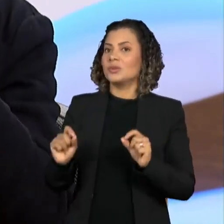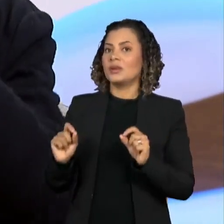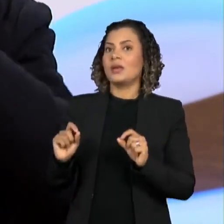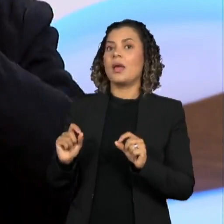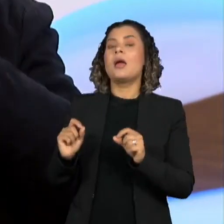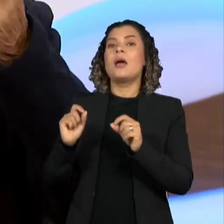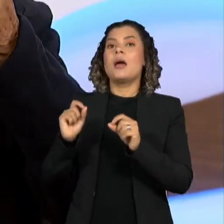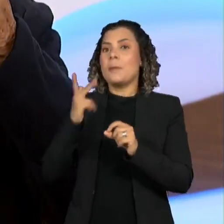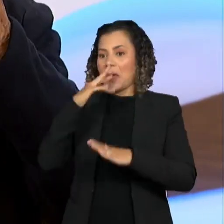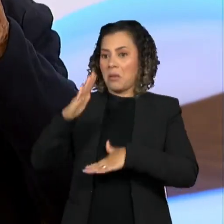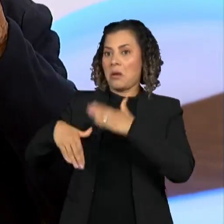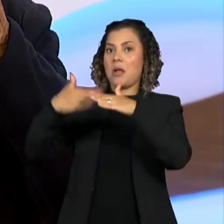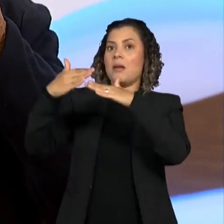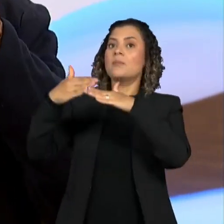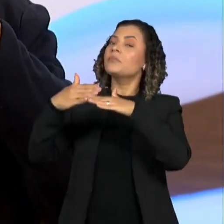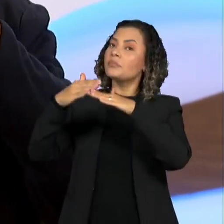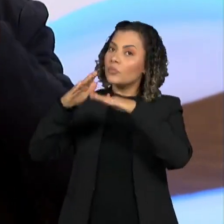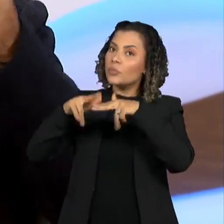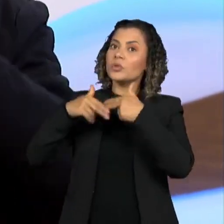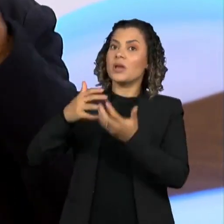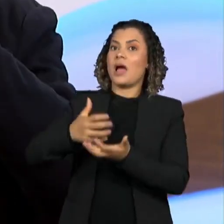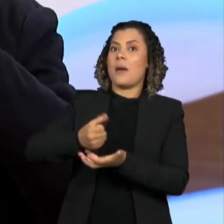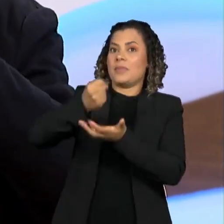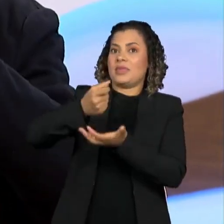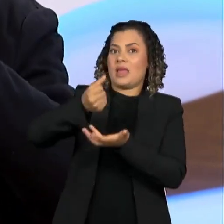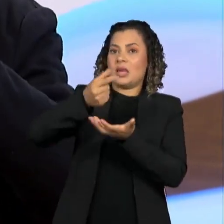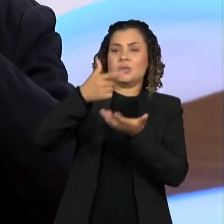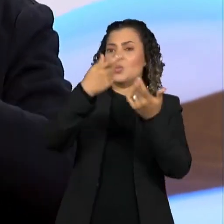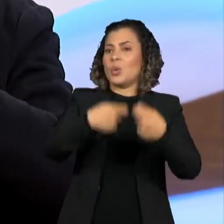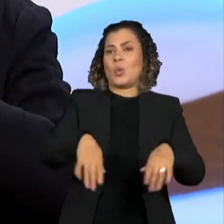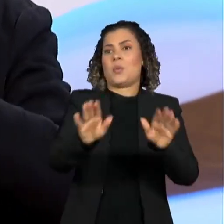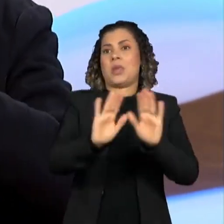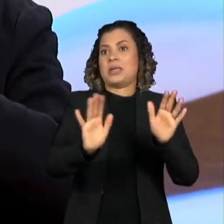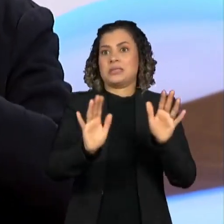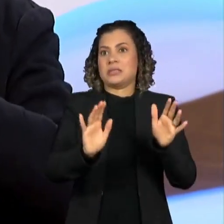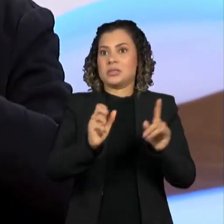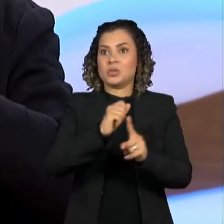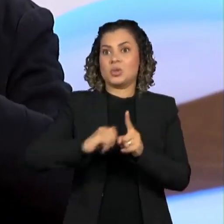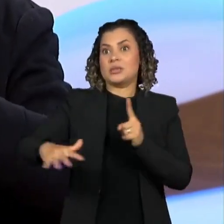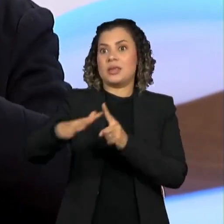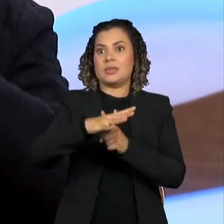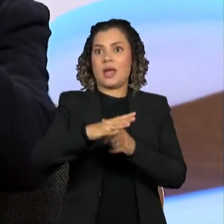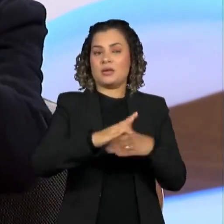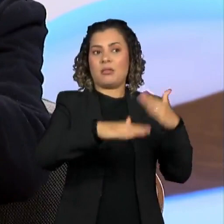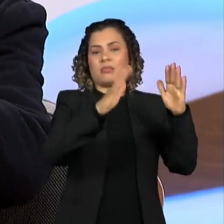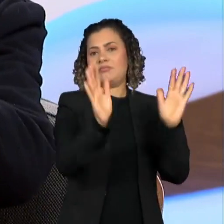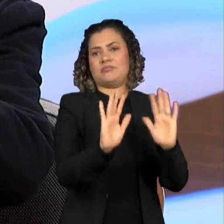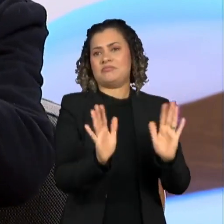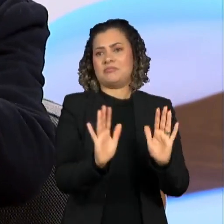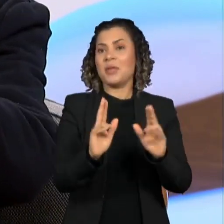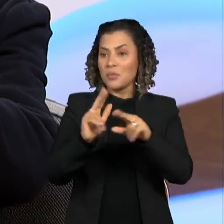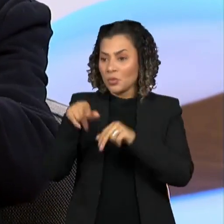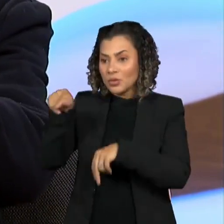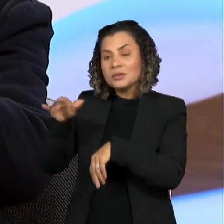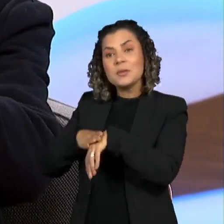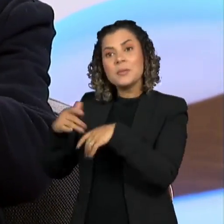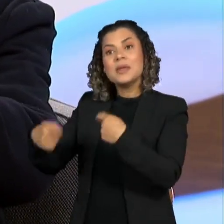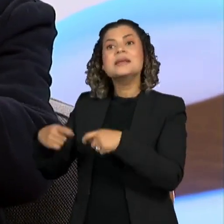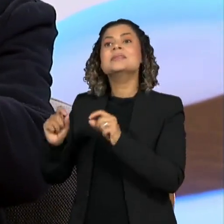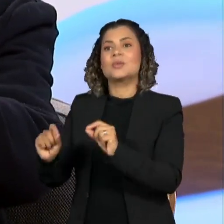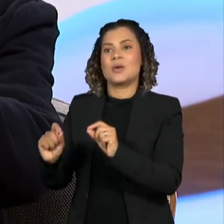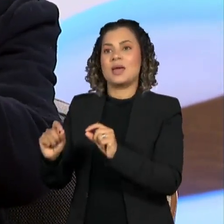desfaça dentro do próprio capitalismo capitalismo não precisa tanto da sociedade patriarcal para